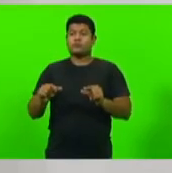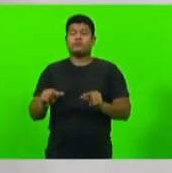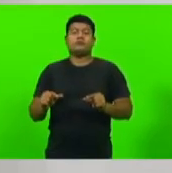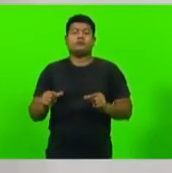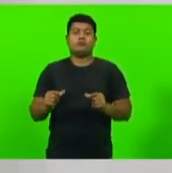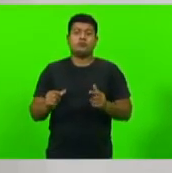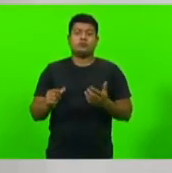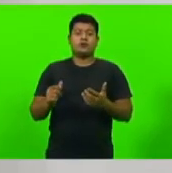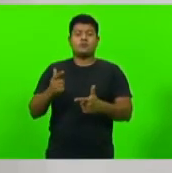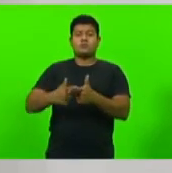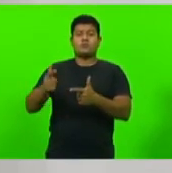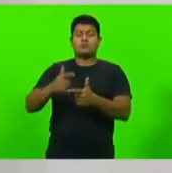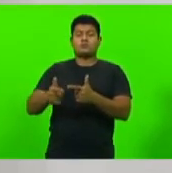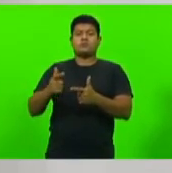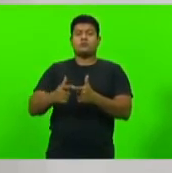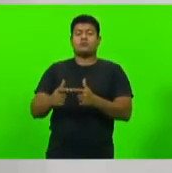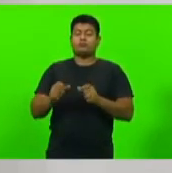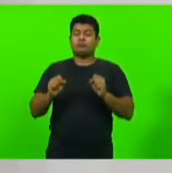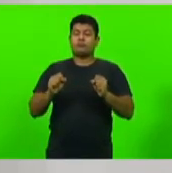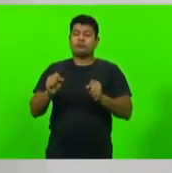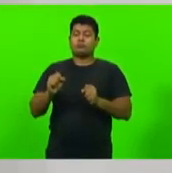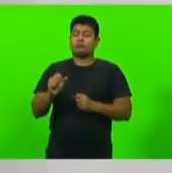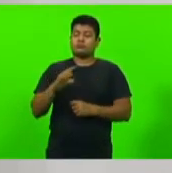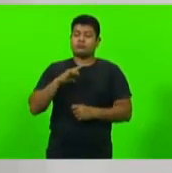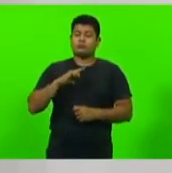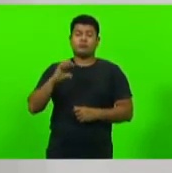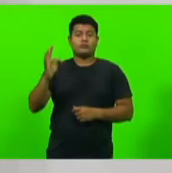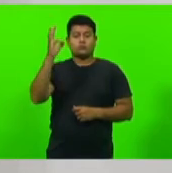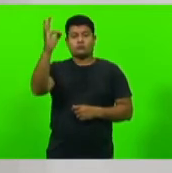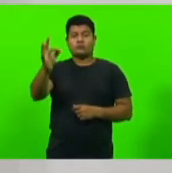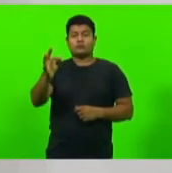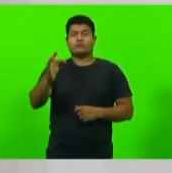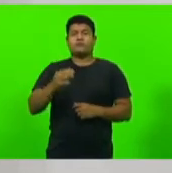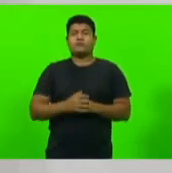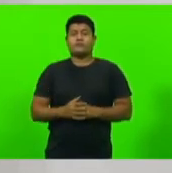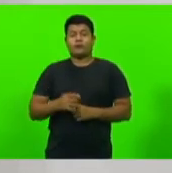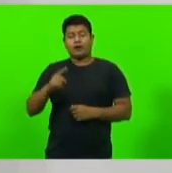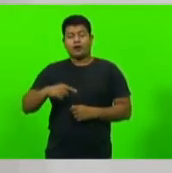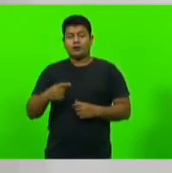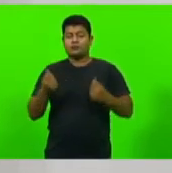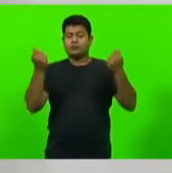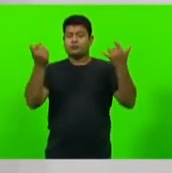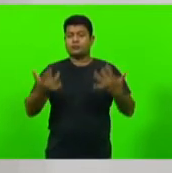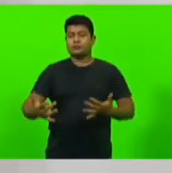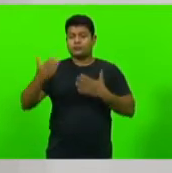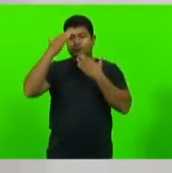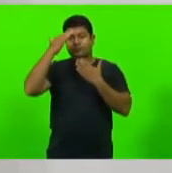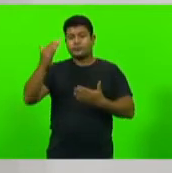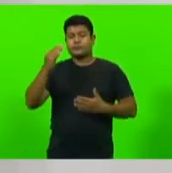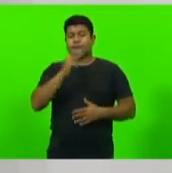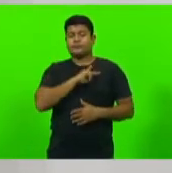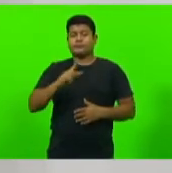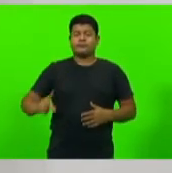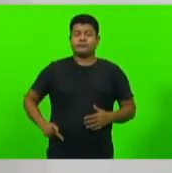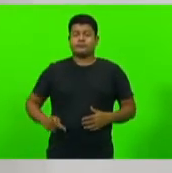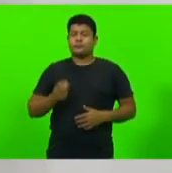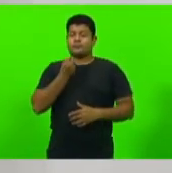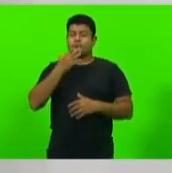futuros das estiagens no nosso estado de Santa Catarina. Era isso, senhor presidente. Muito obrigado pela atenção. Uma boa tarde a